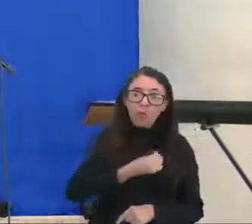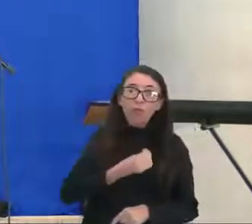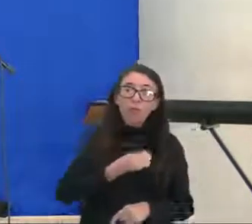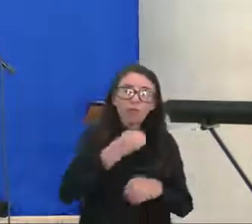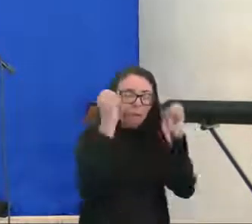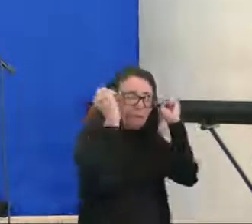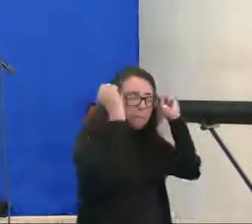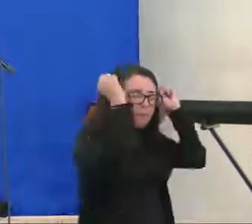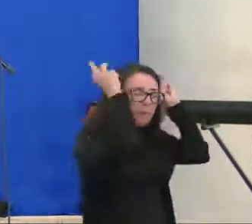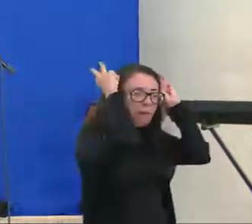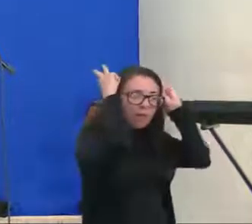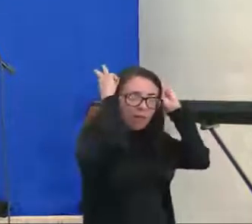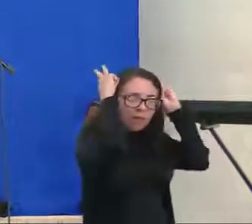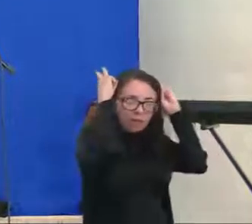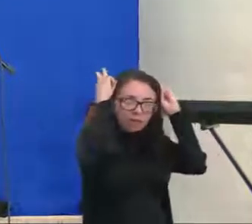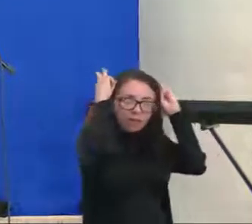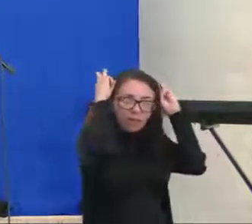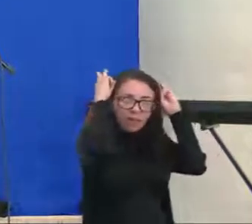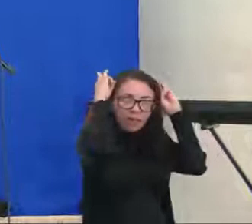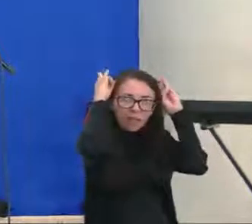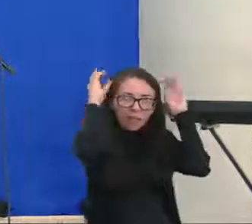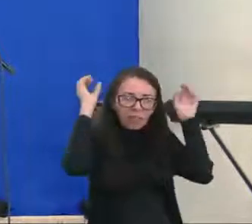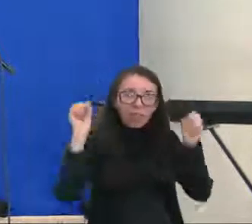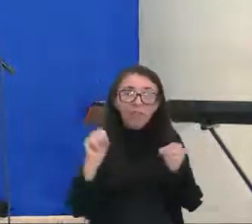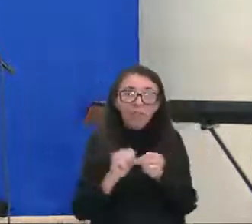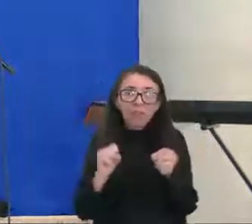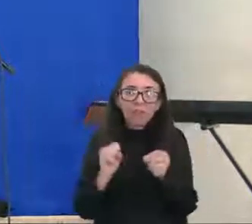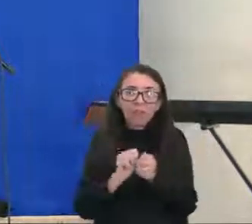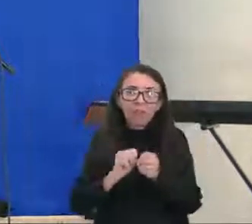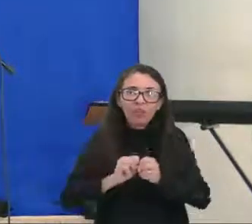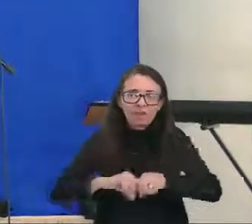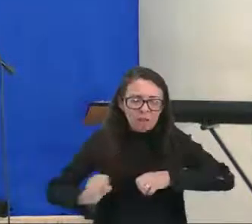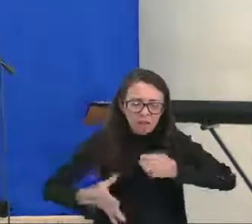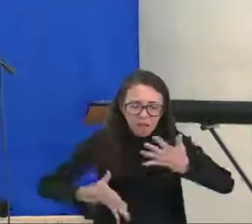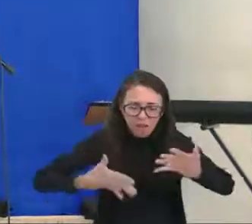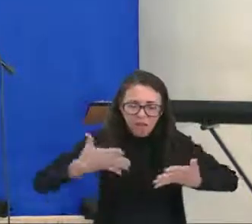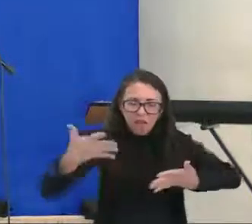Então, em 3, o que acontecia? Então, Deus chamava